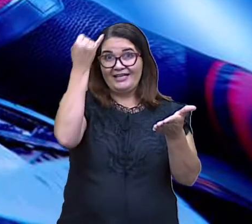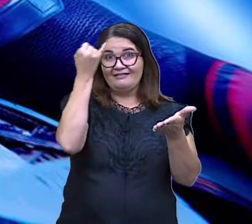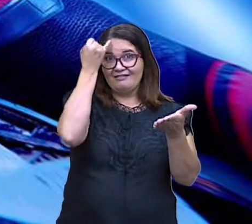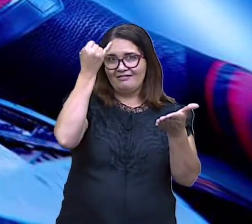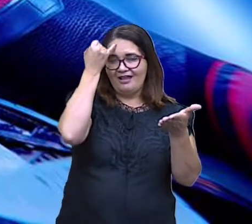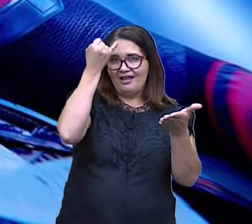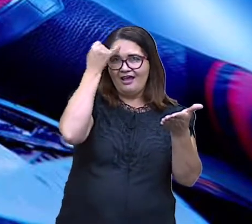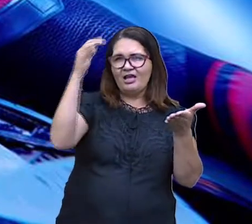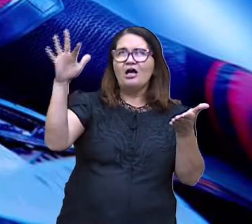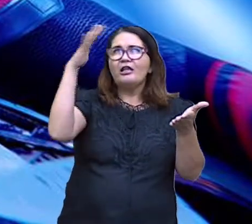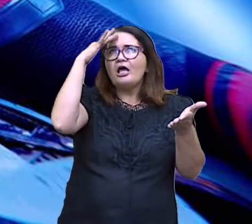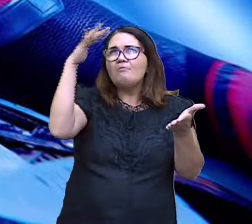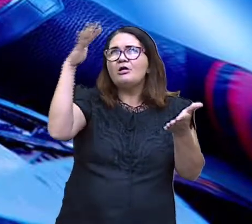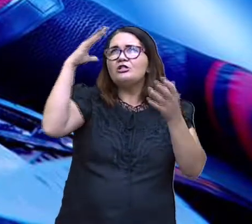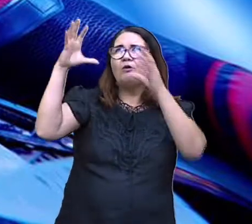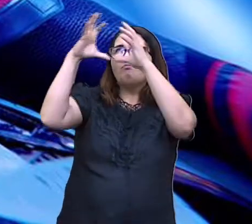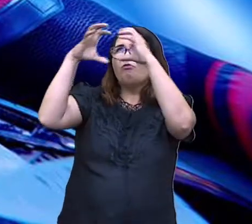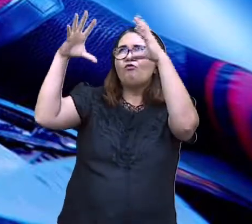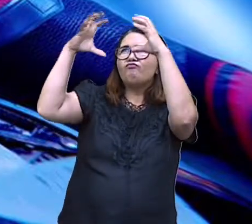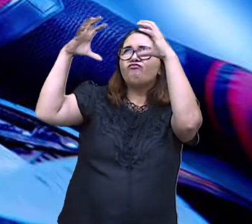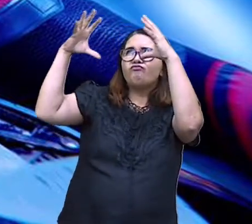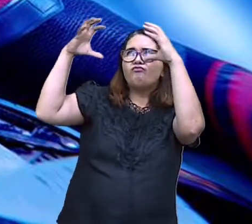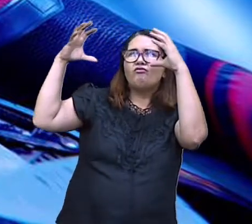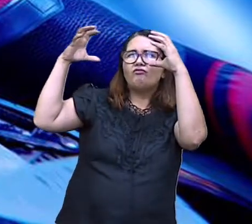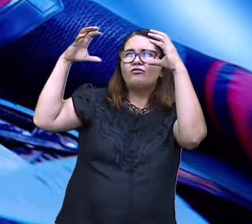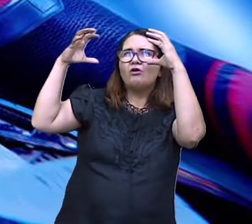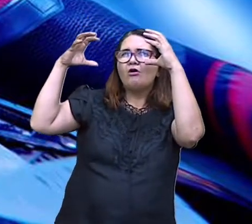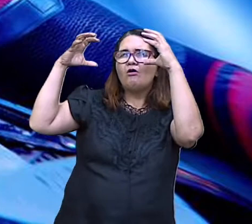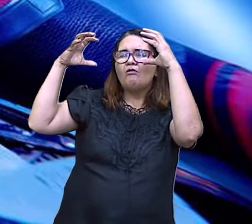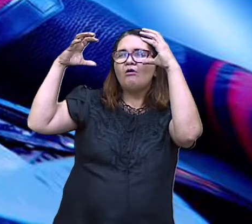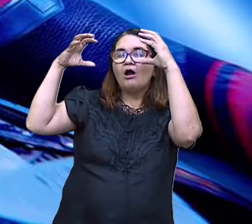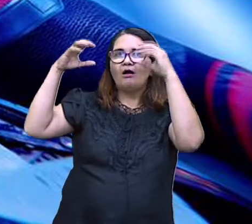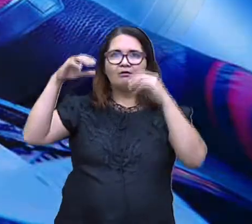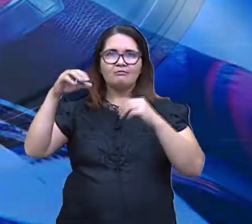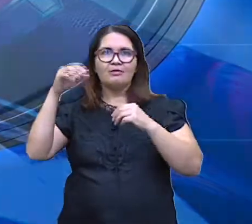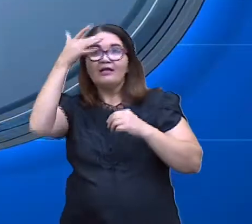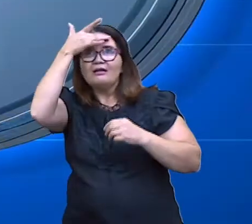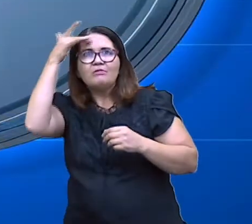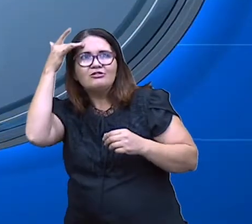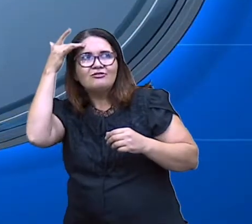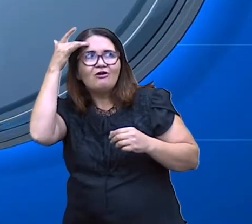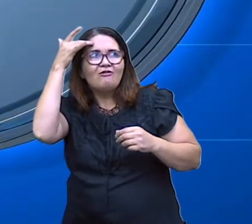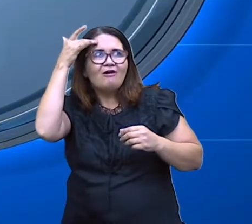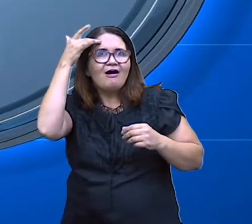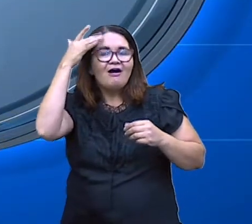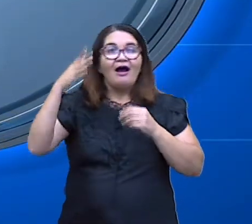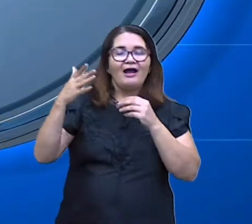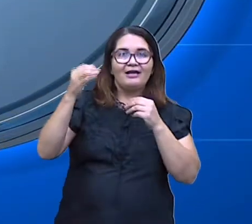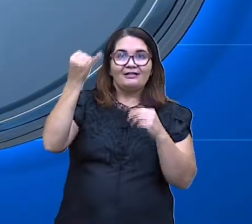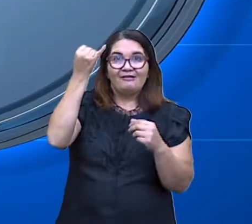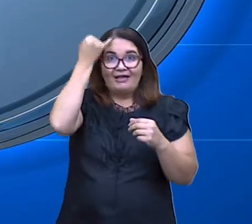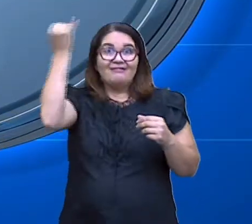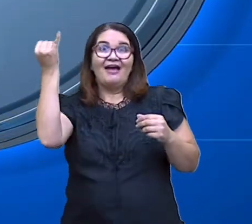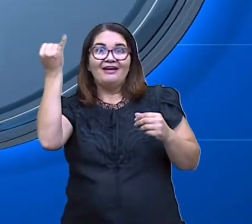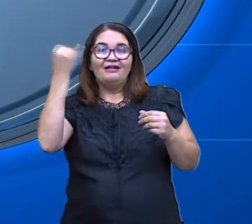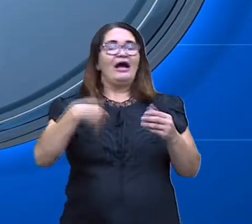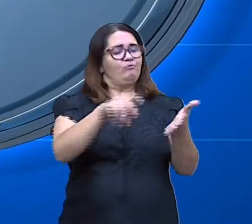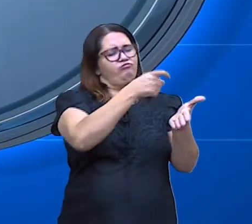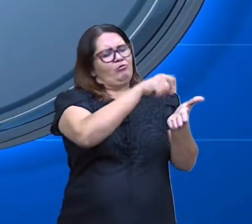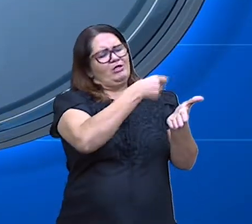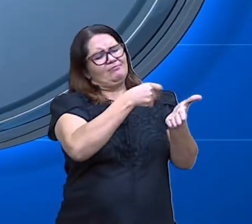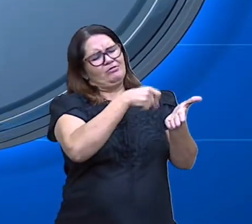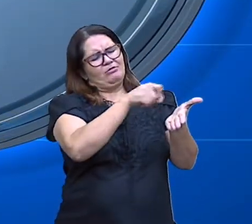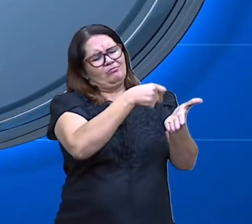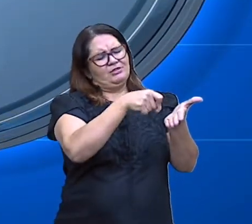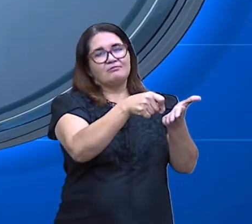na imaginação daquele escritor. E aí começa com uma ideia. Depois são criados o quê? As